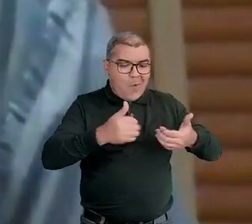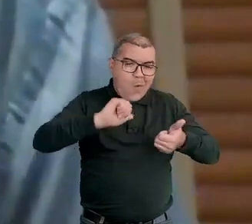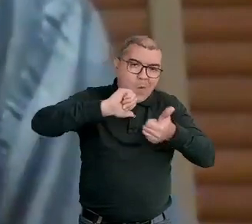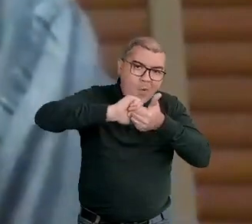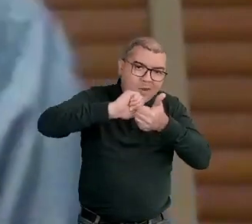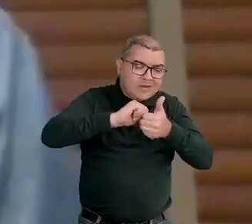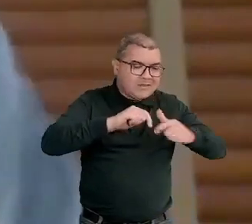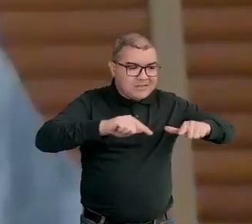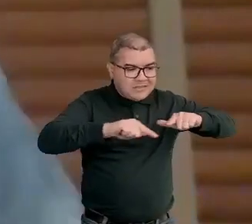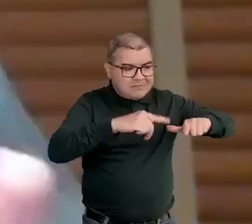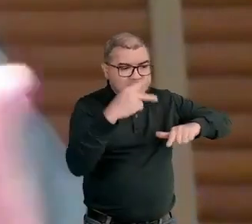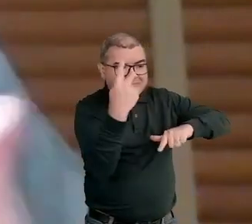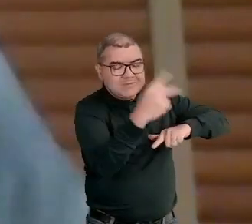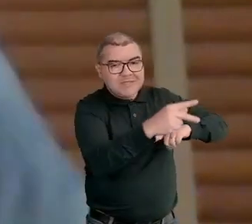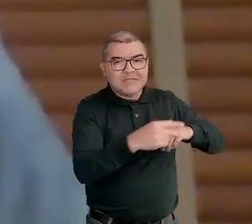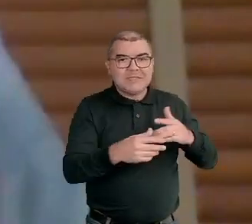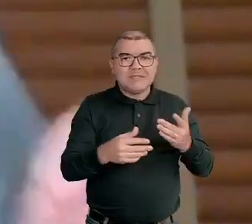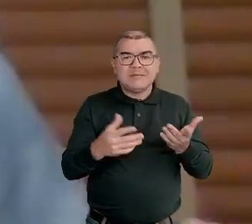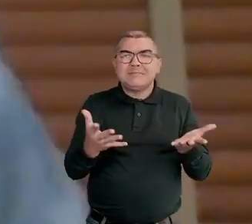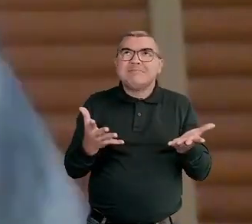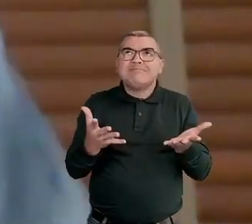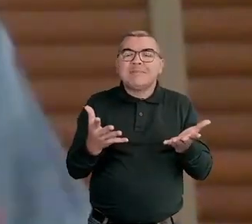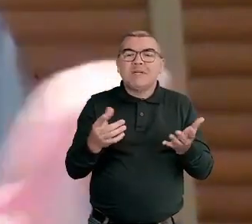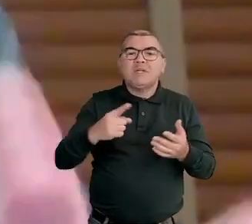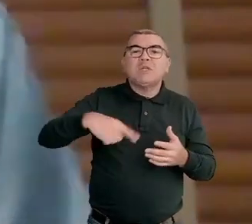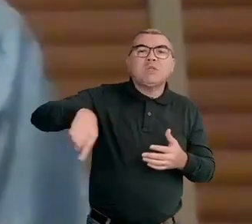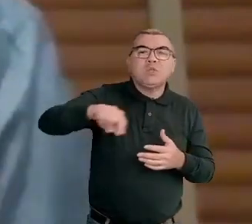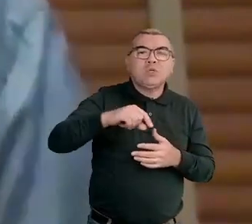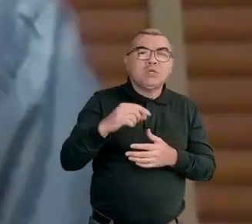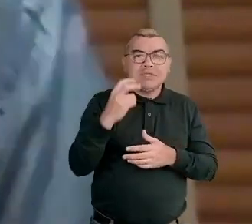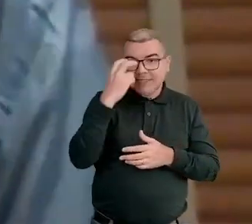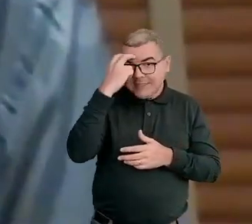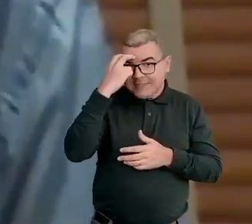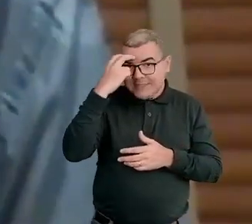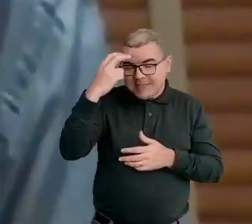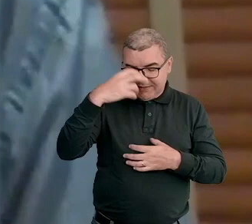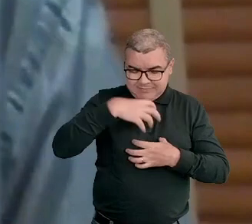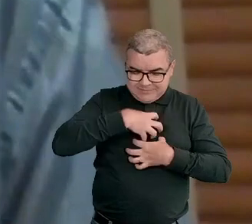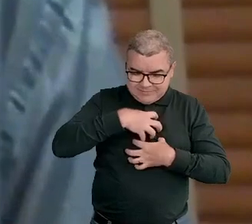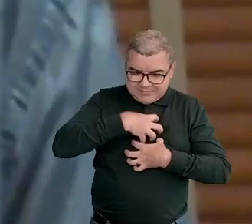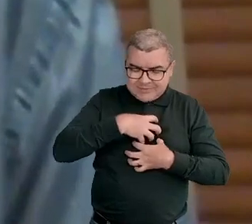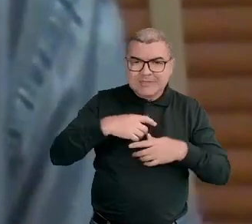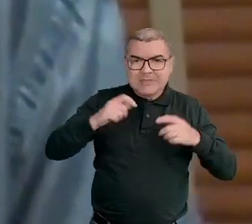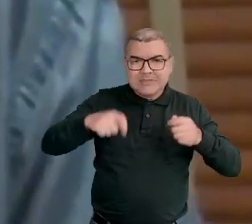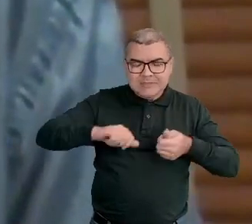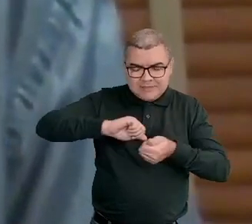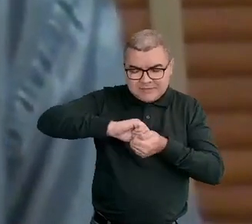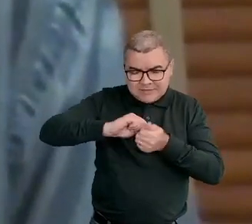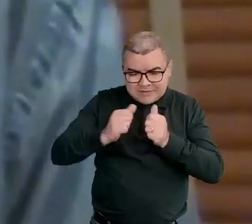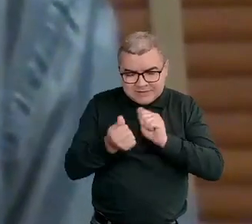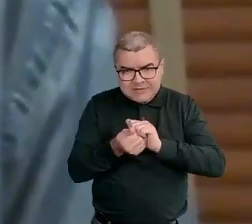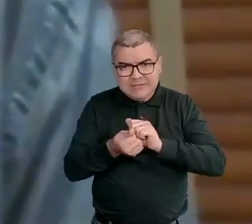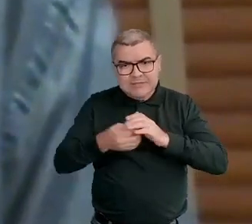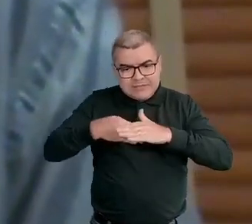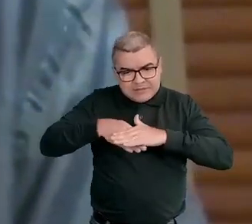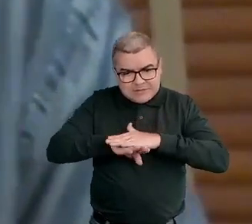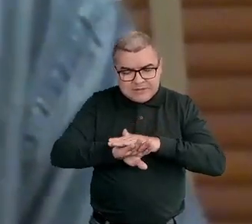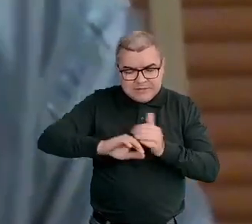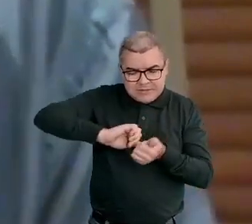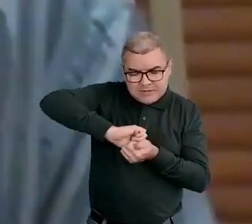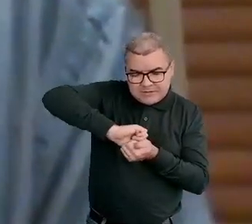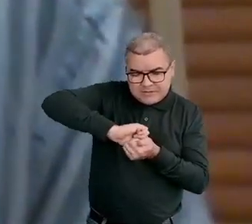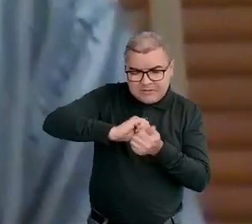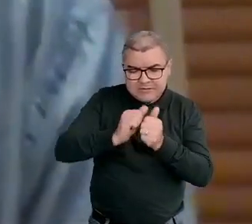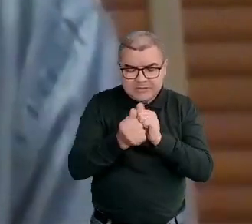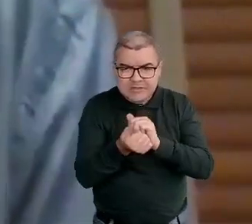inteligência emocional permite que cada um de nós vá podendo se flexibilizar, se adaptar e usufruir ao máximo, de